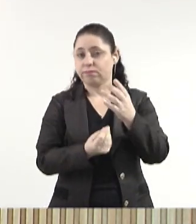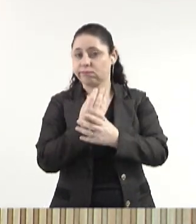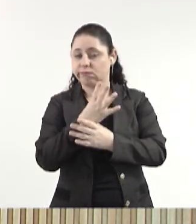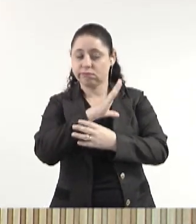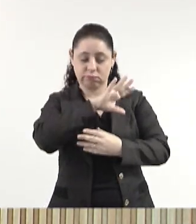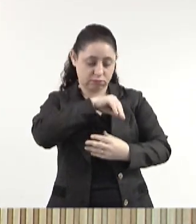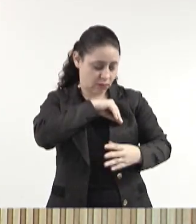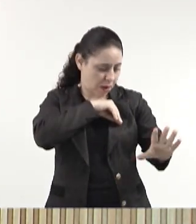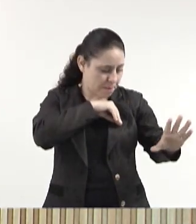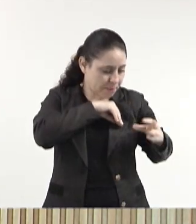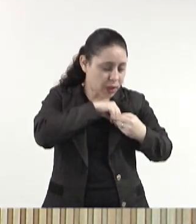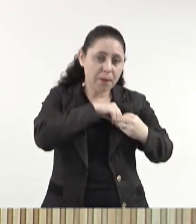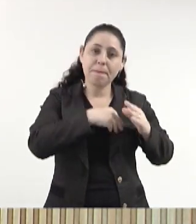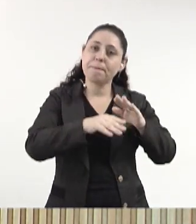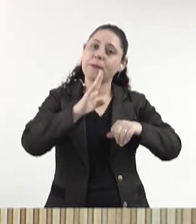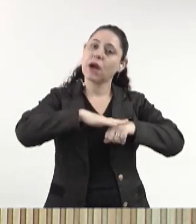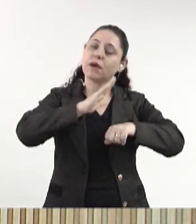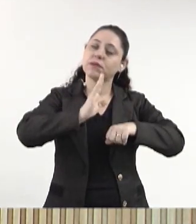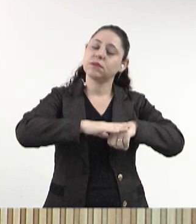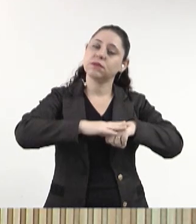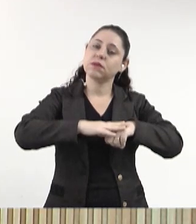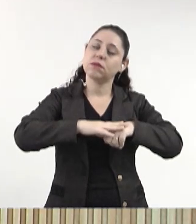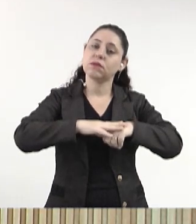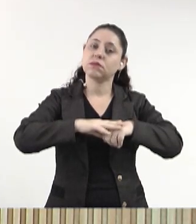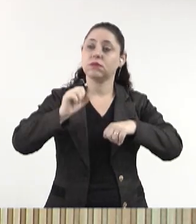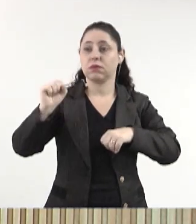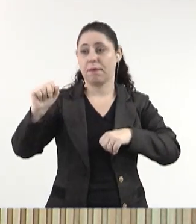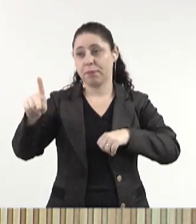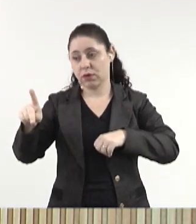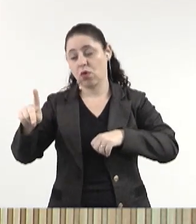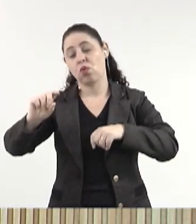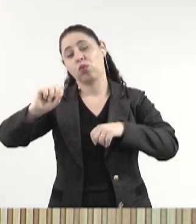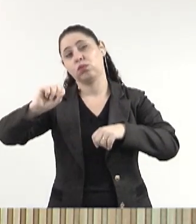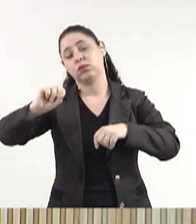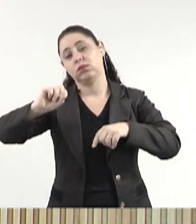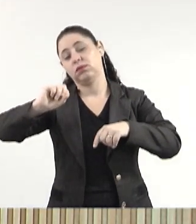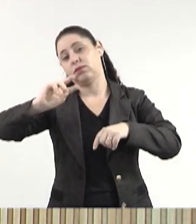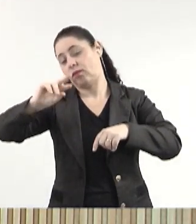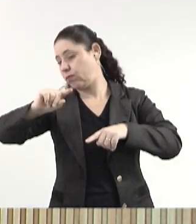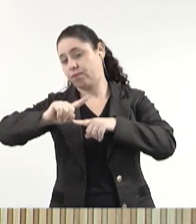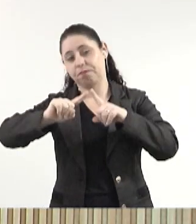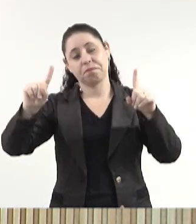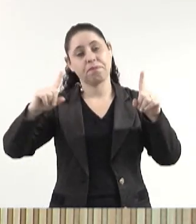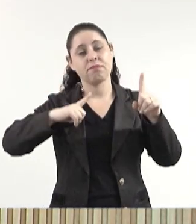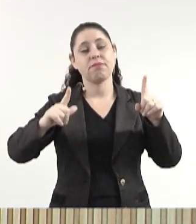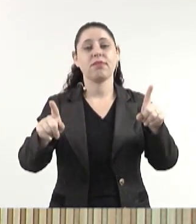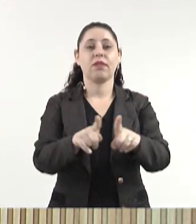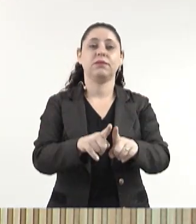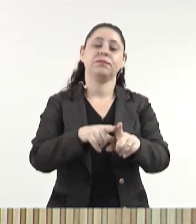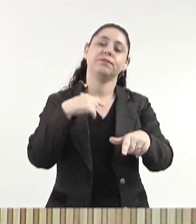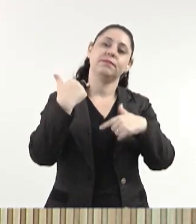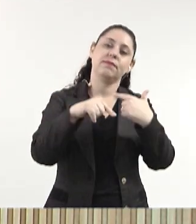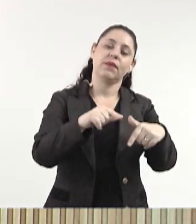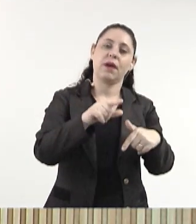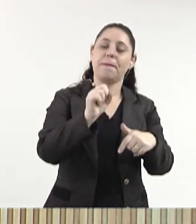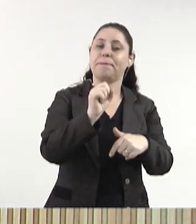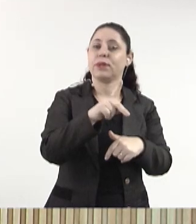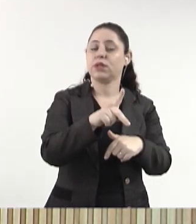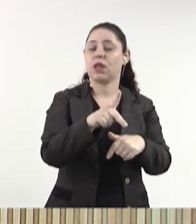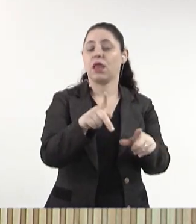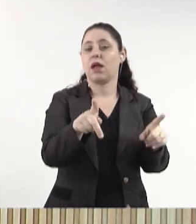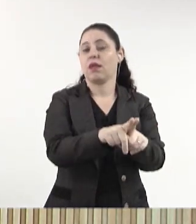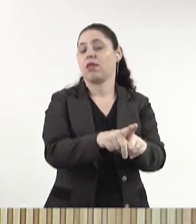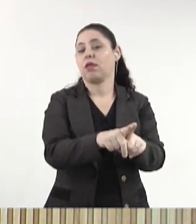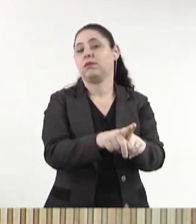adicional ao salário dos servidores lotados ou designados para atuar em comarcas de difícil